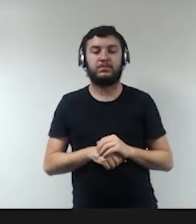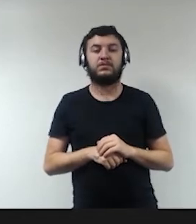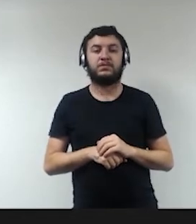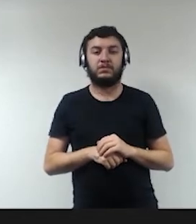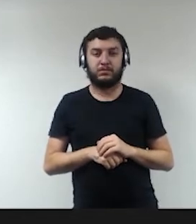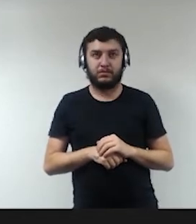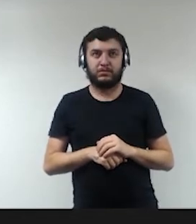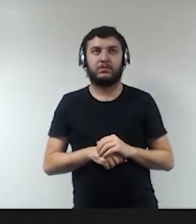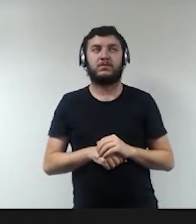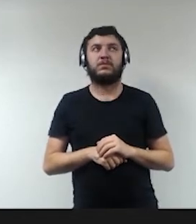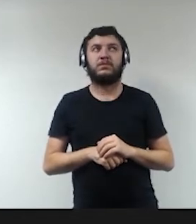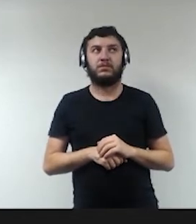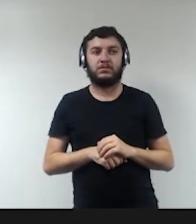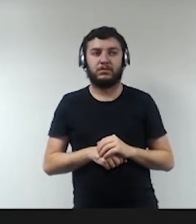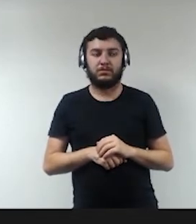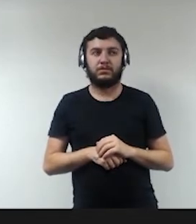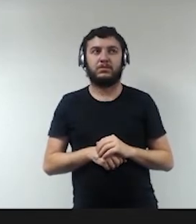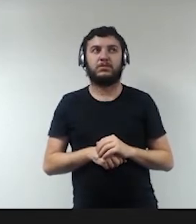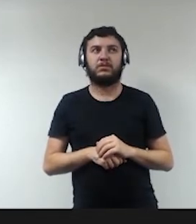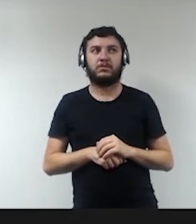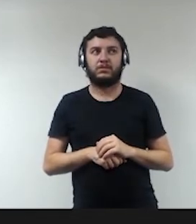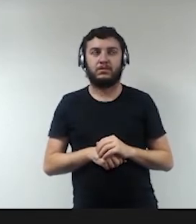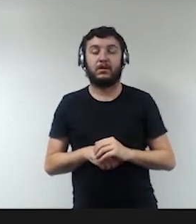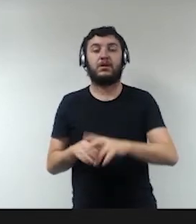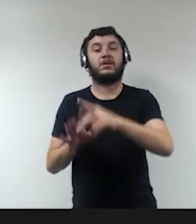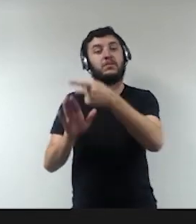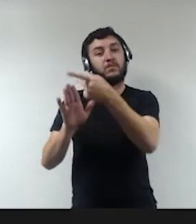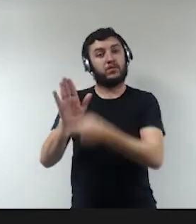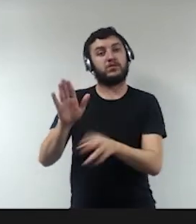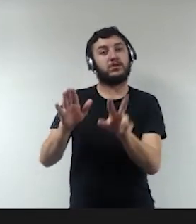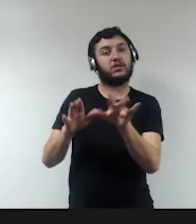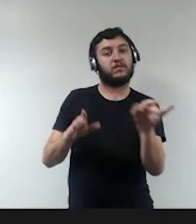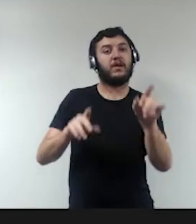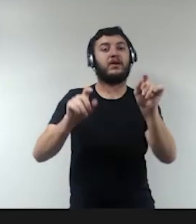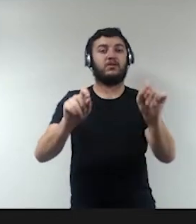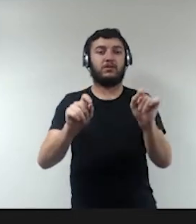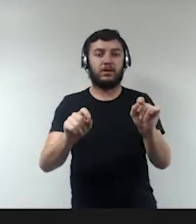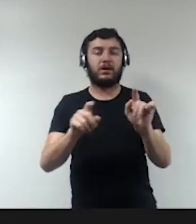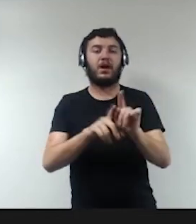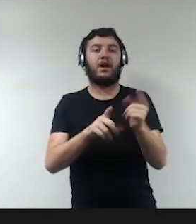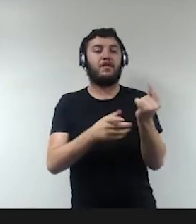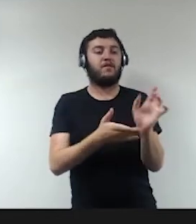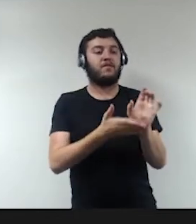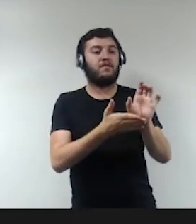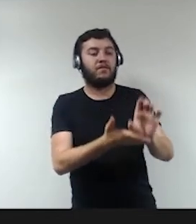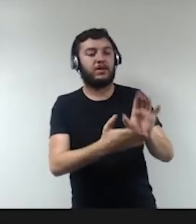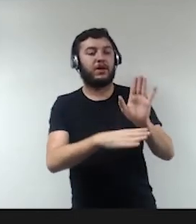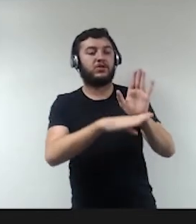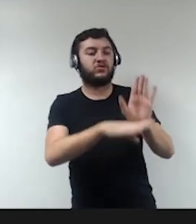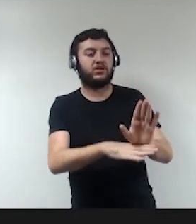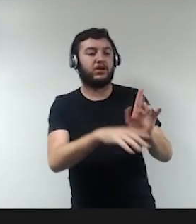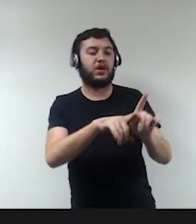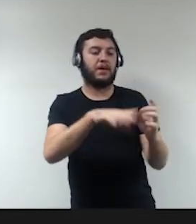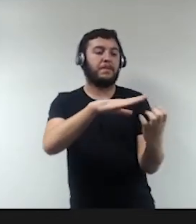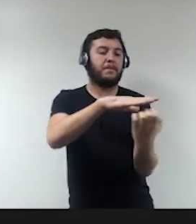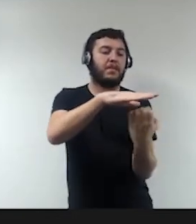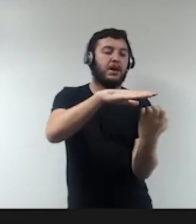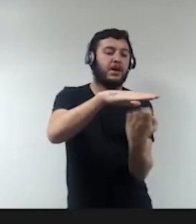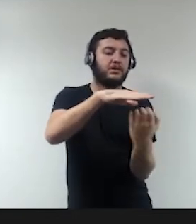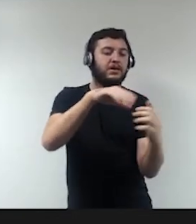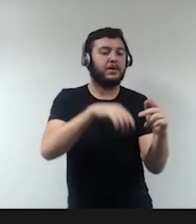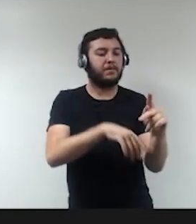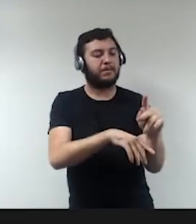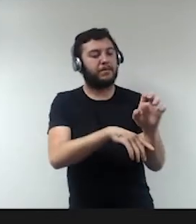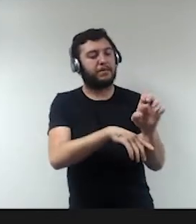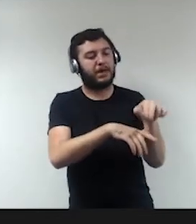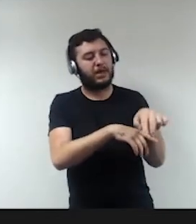de fomentar a negociação para as pequenas e médias empresas e agentes econômicos, com